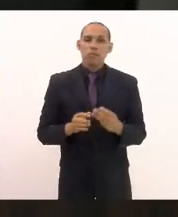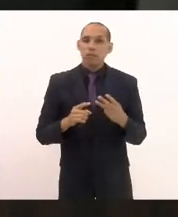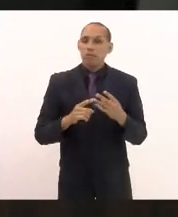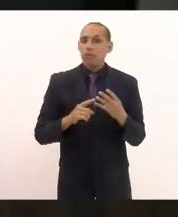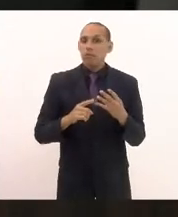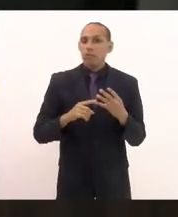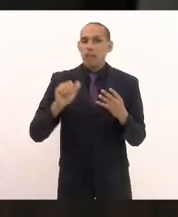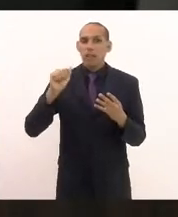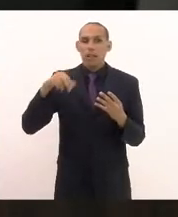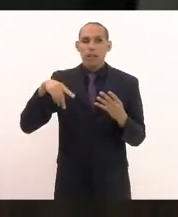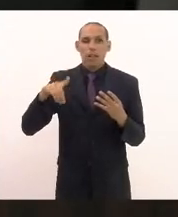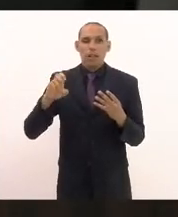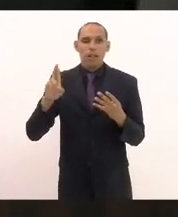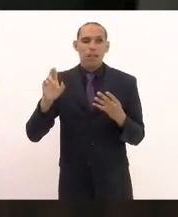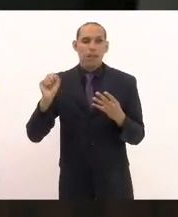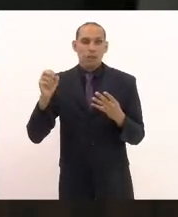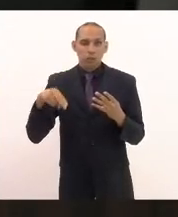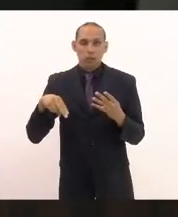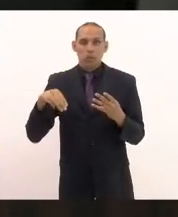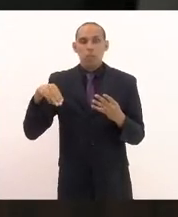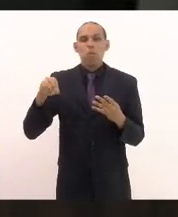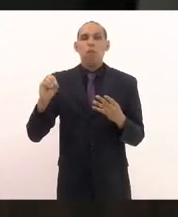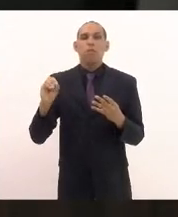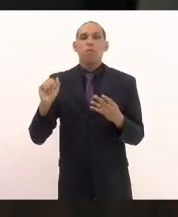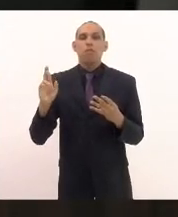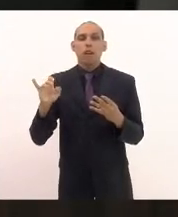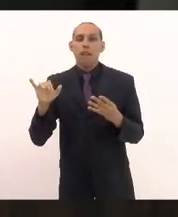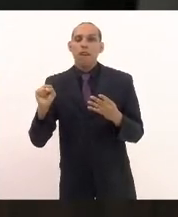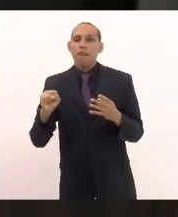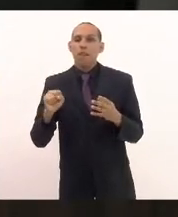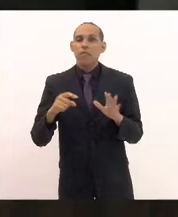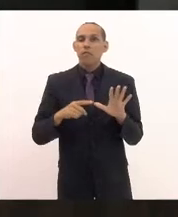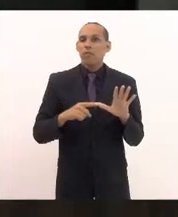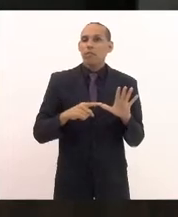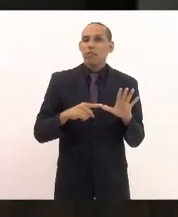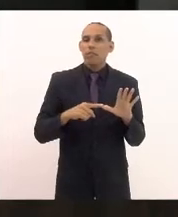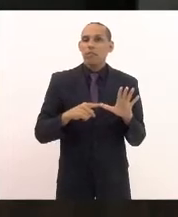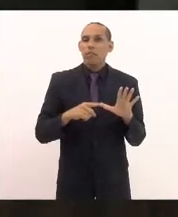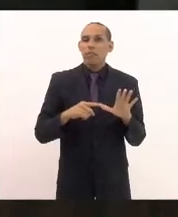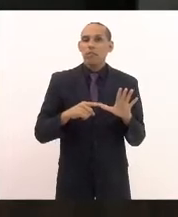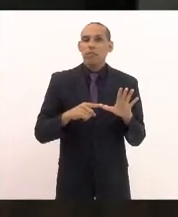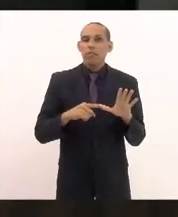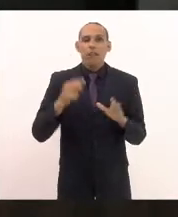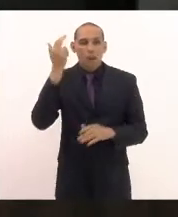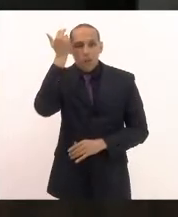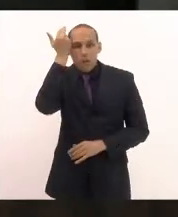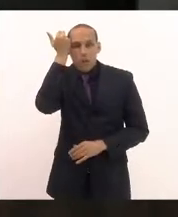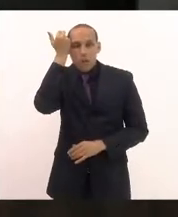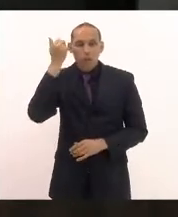Deputado Anderson Moraes. Deputado querido decano Eliomar Coelho.